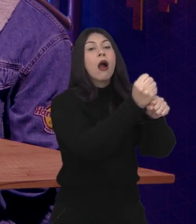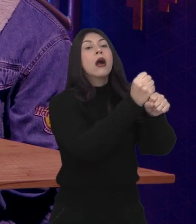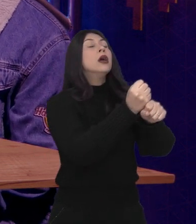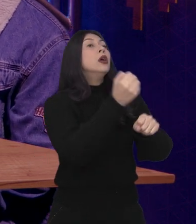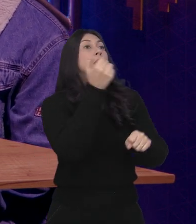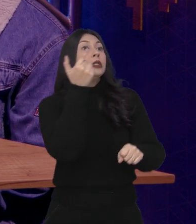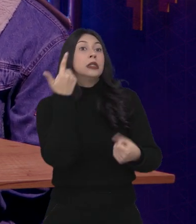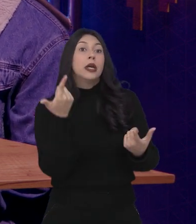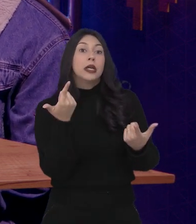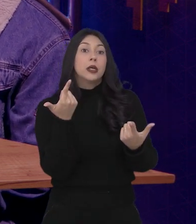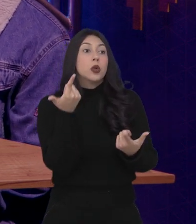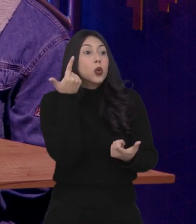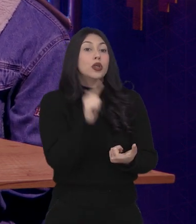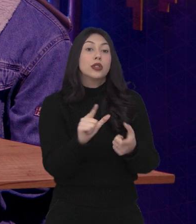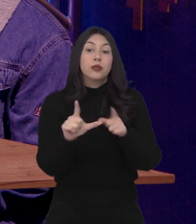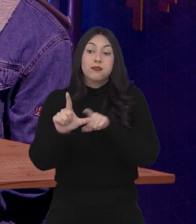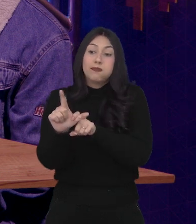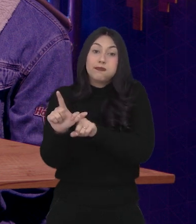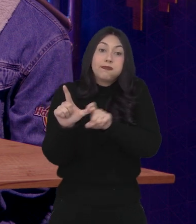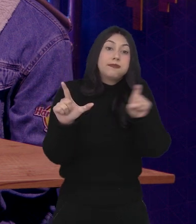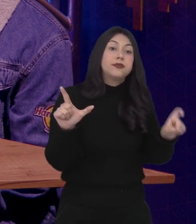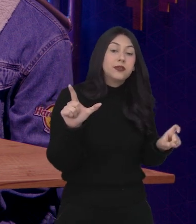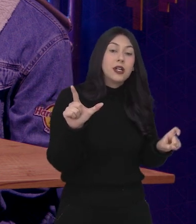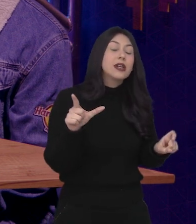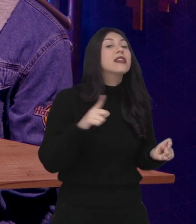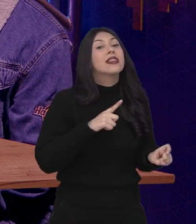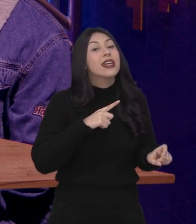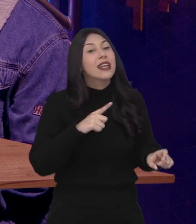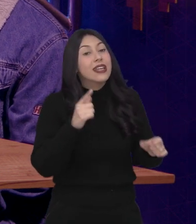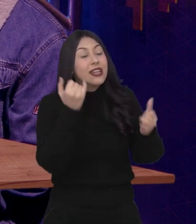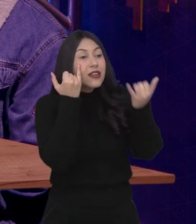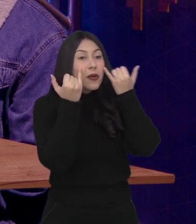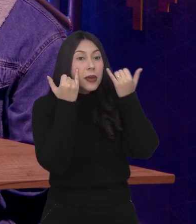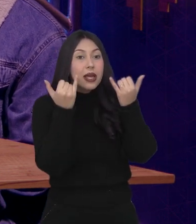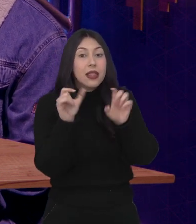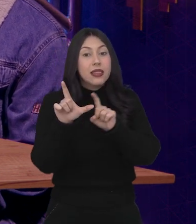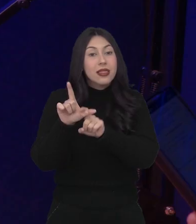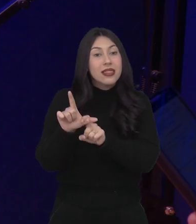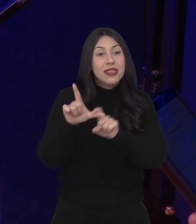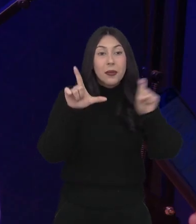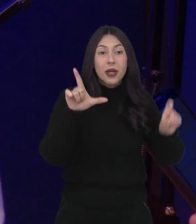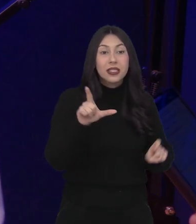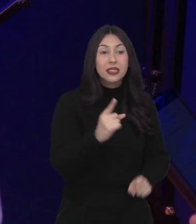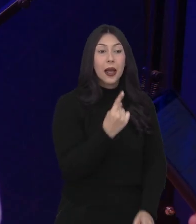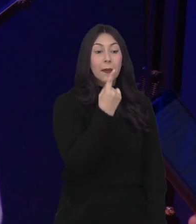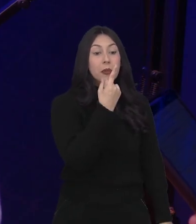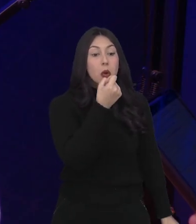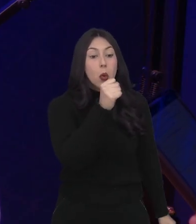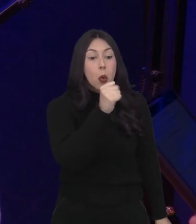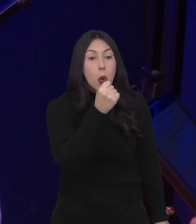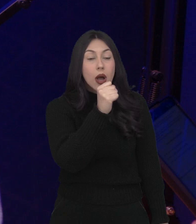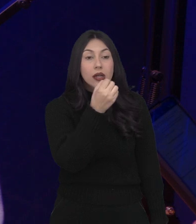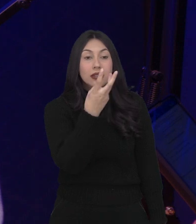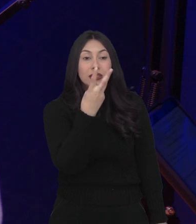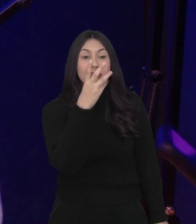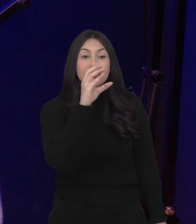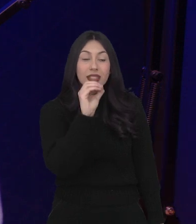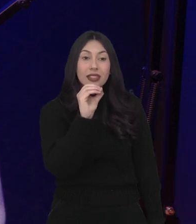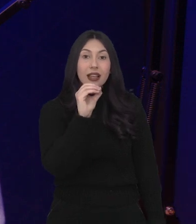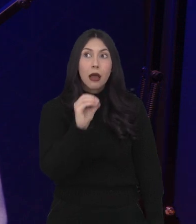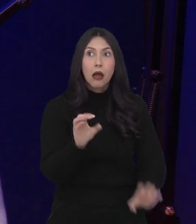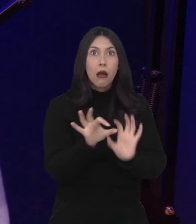conseguir recuperar a sua independência, a gente tem até essas informações, a independência da Grécia sendo lá em 1830, né,